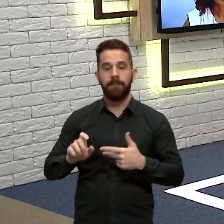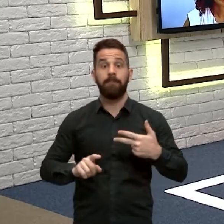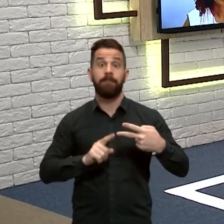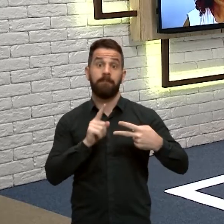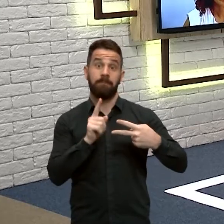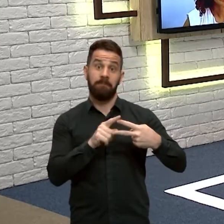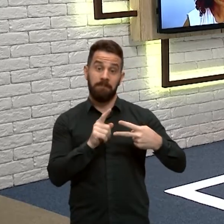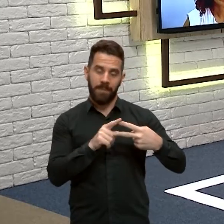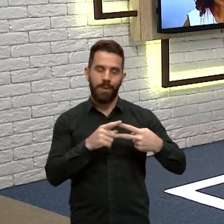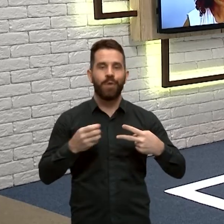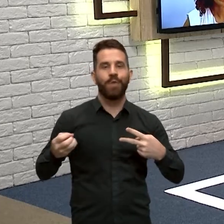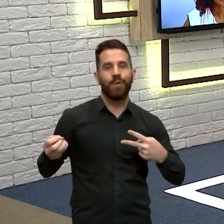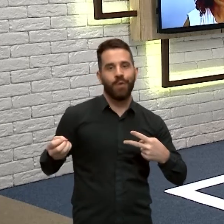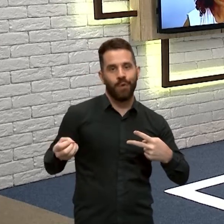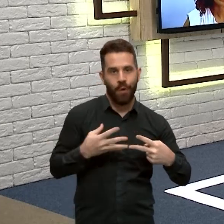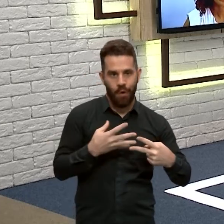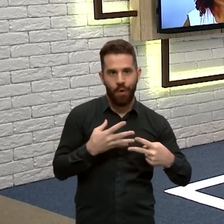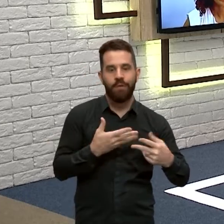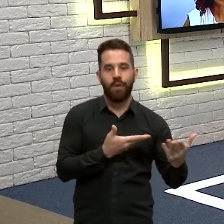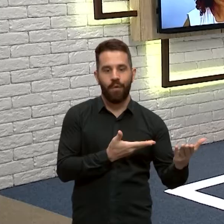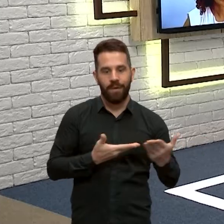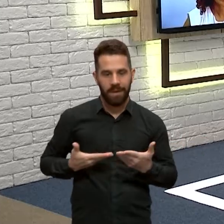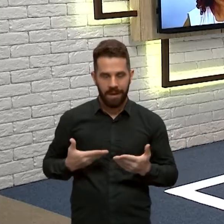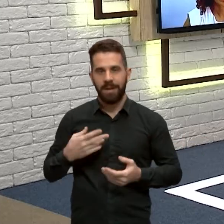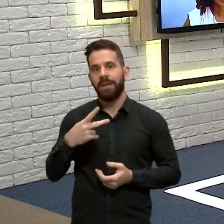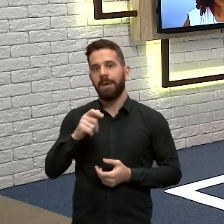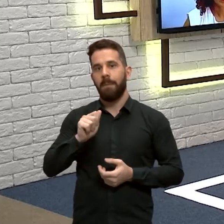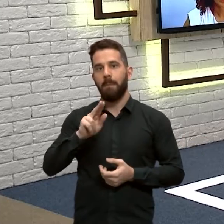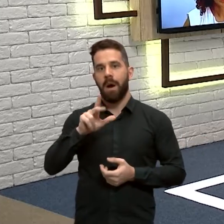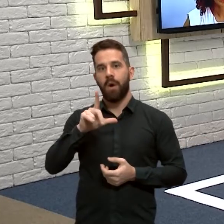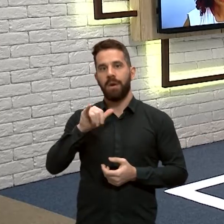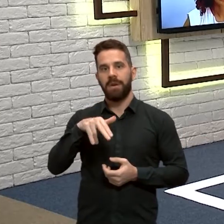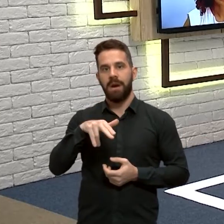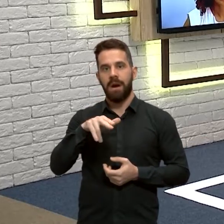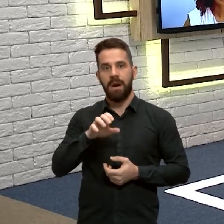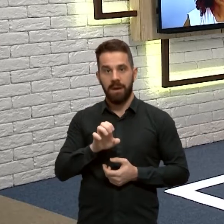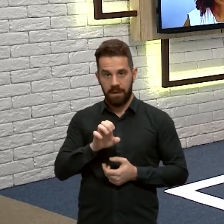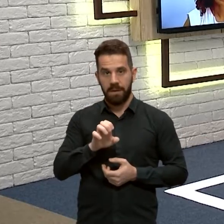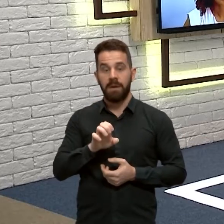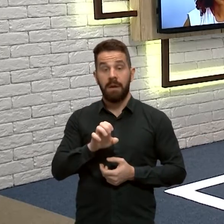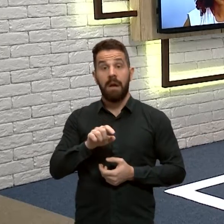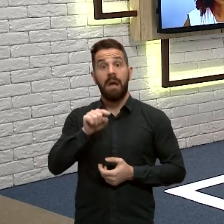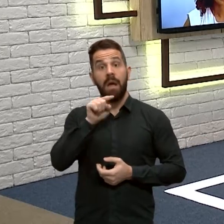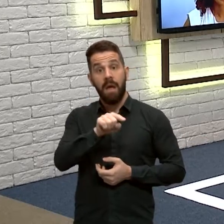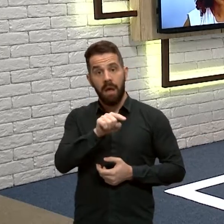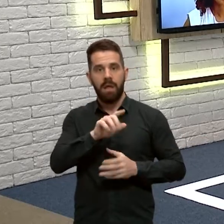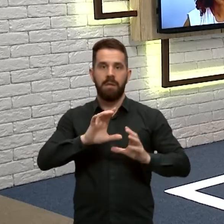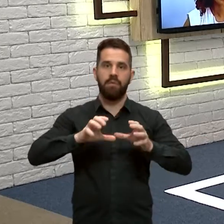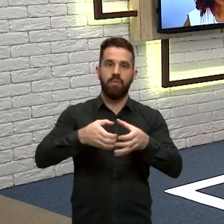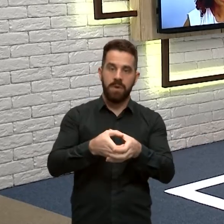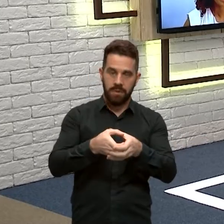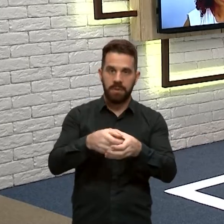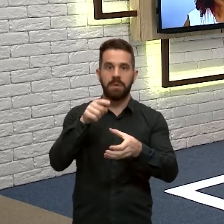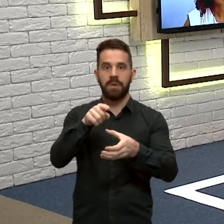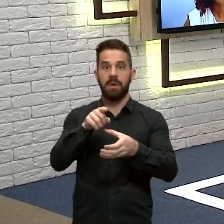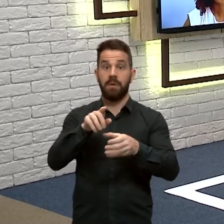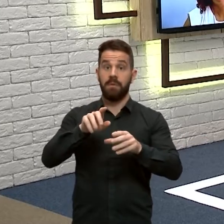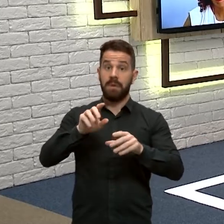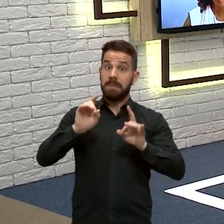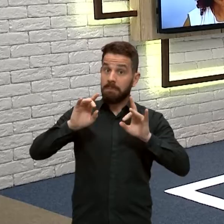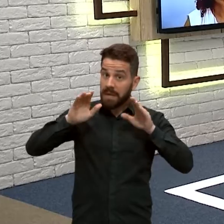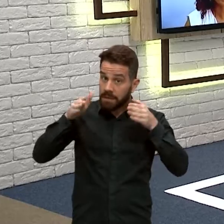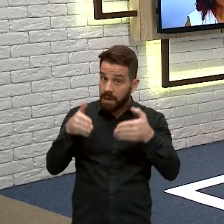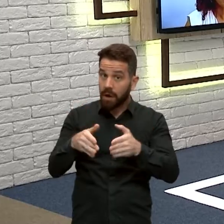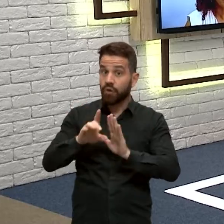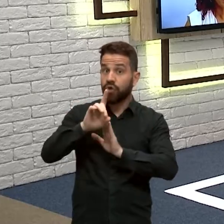nova convidada, a Pauliane Rodrigues, que é presidente da Comissão Especial de Direito Animal da OAB Goiás. Ela se identifica